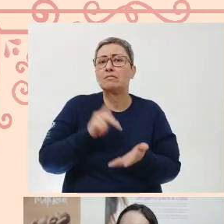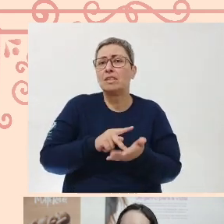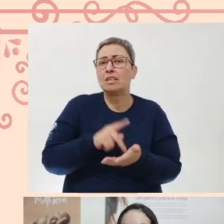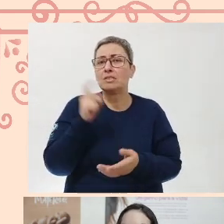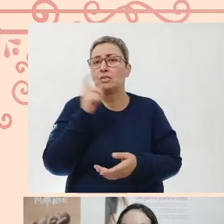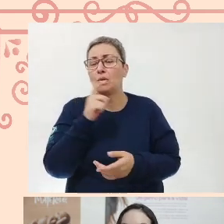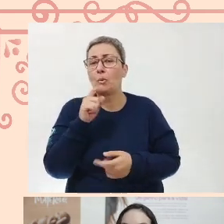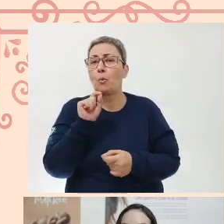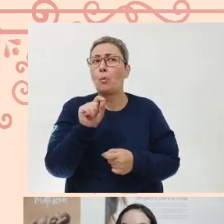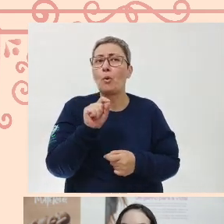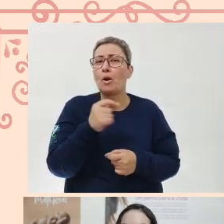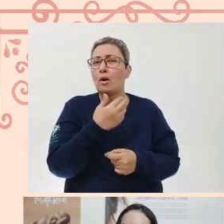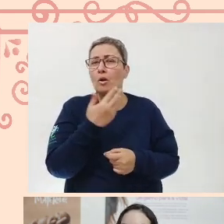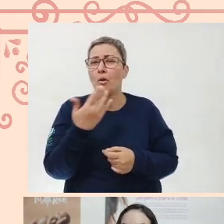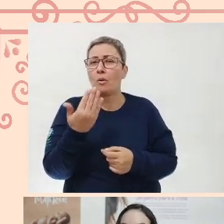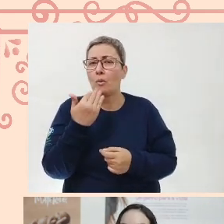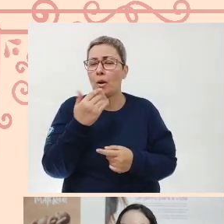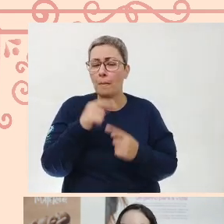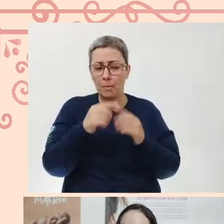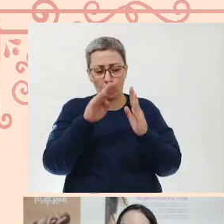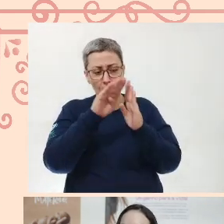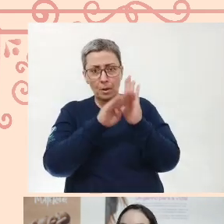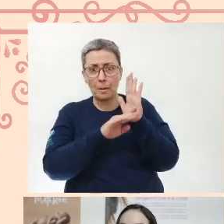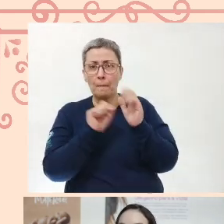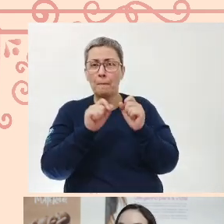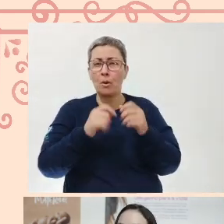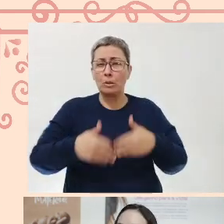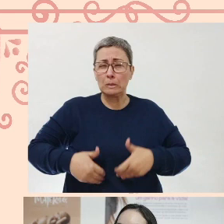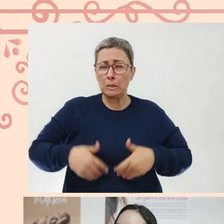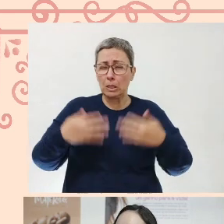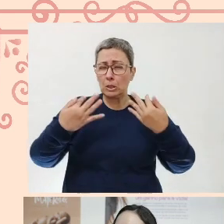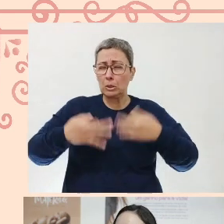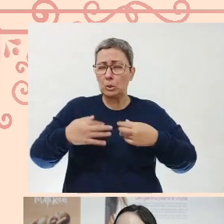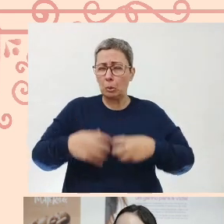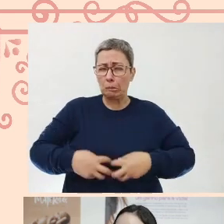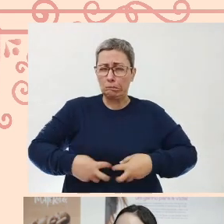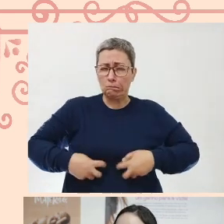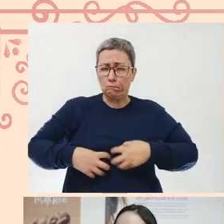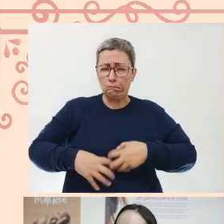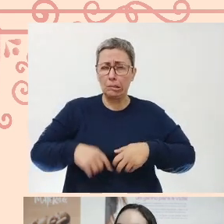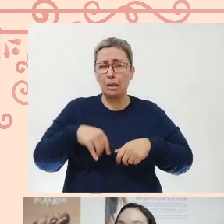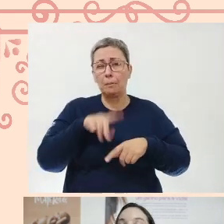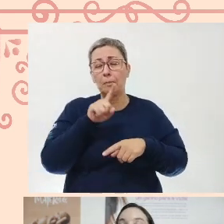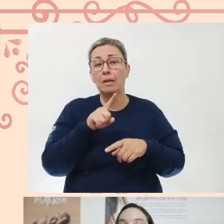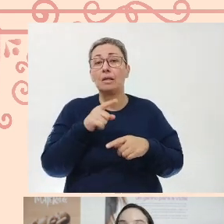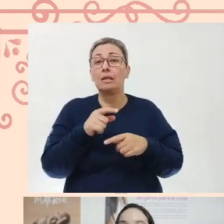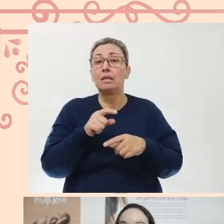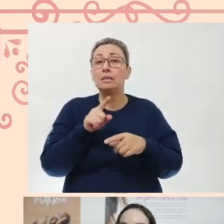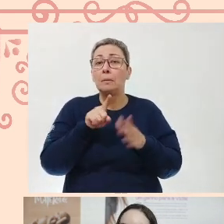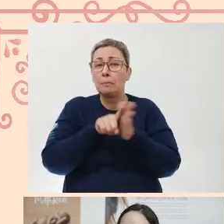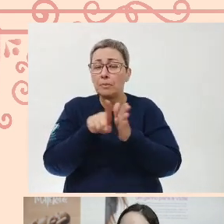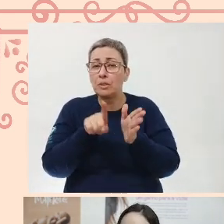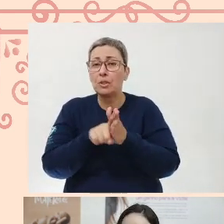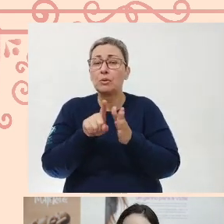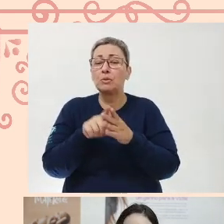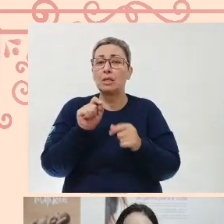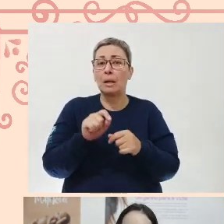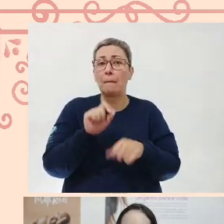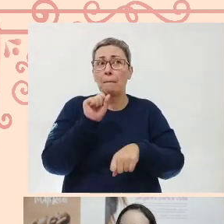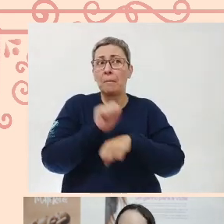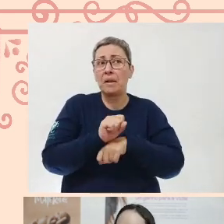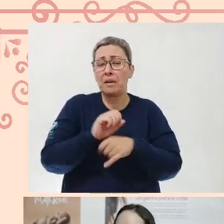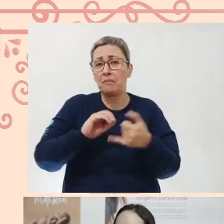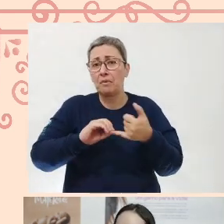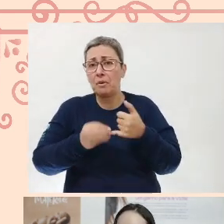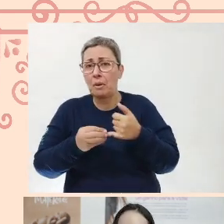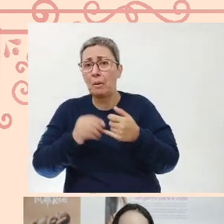Fato ou fake? Quais alimentos abaixo podem causar cólica no bebê? Que é a pergunta mais frequente que as mães têm.